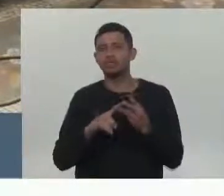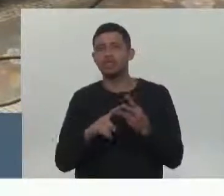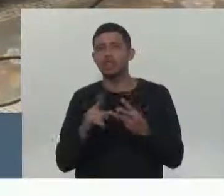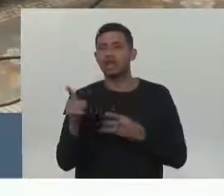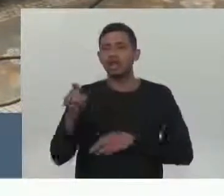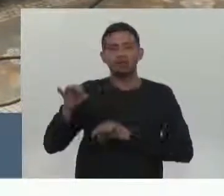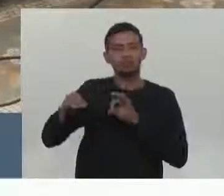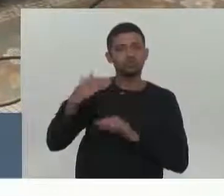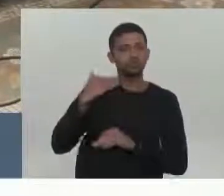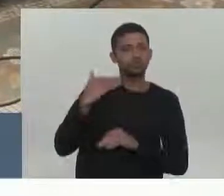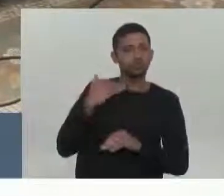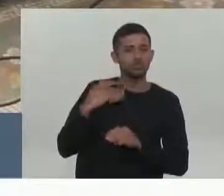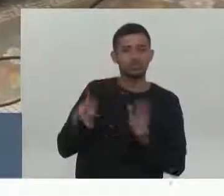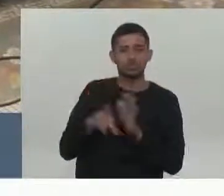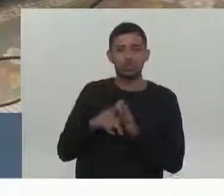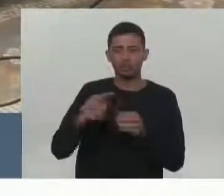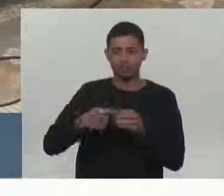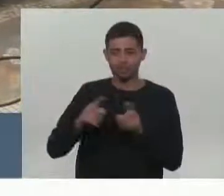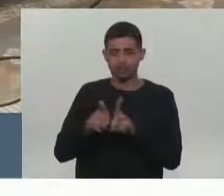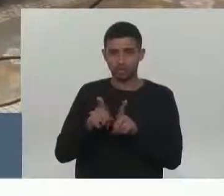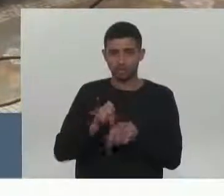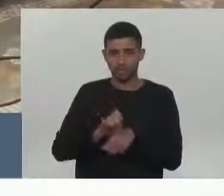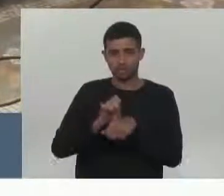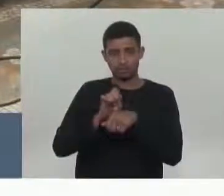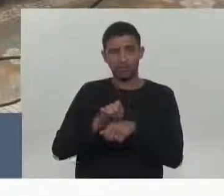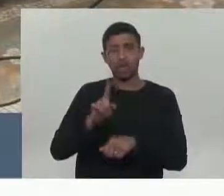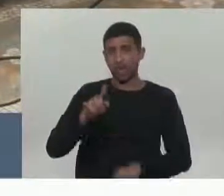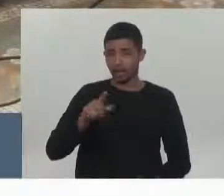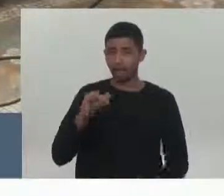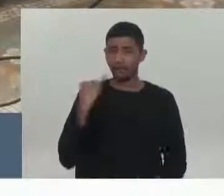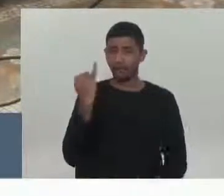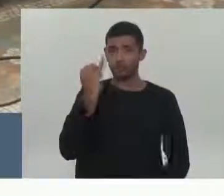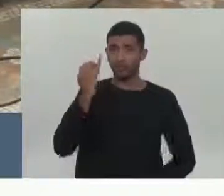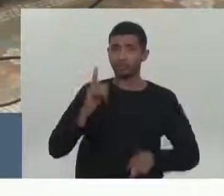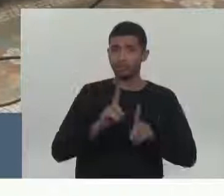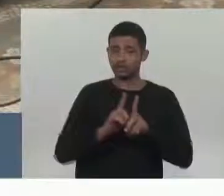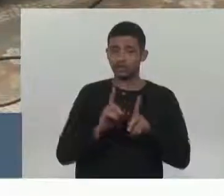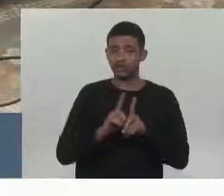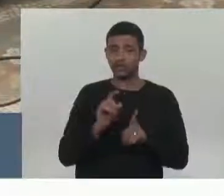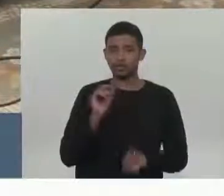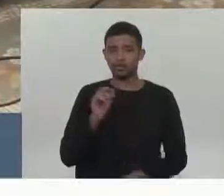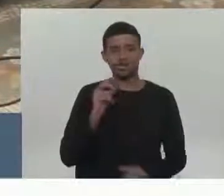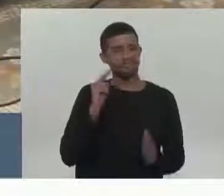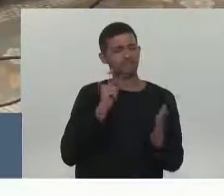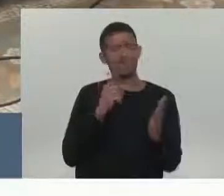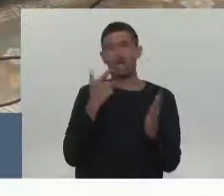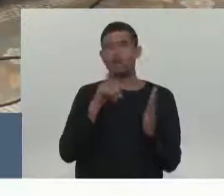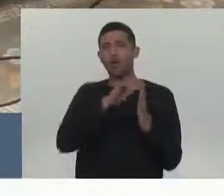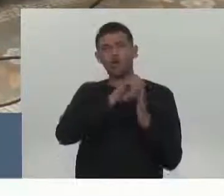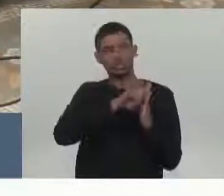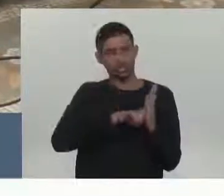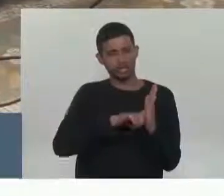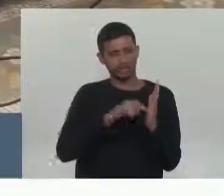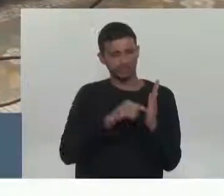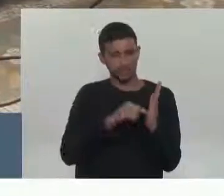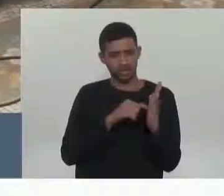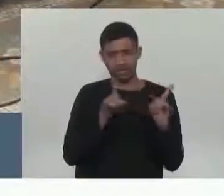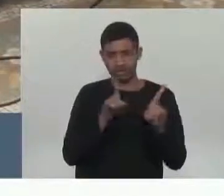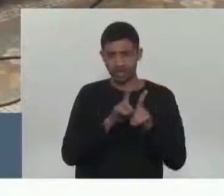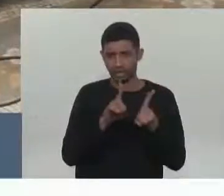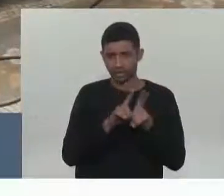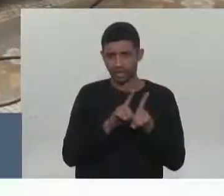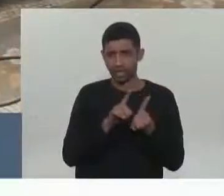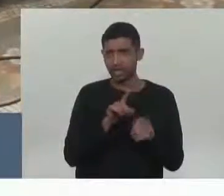do município e do estado. E aí é importante a gente olhar outra emenda aqui, ó. Estende-se